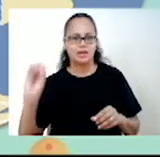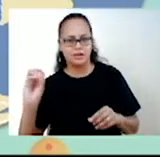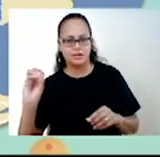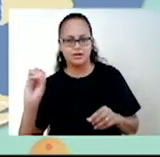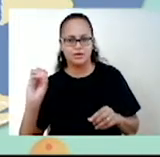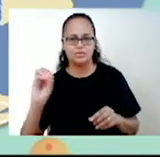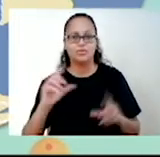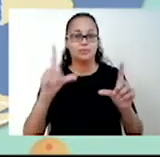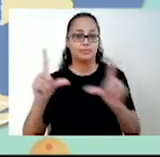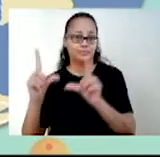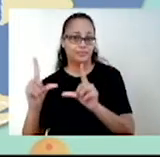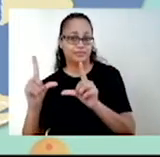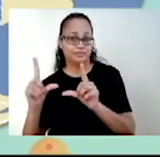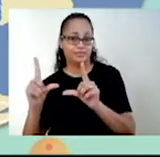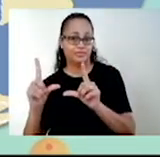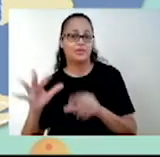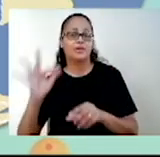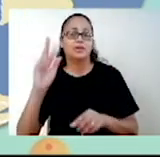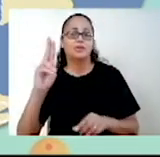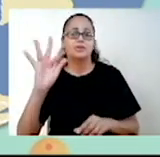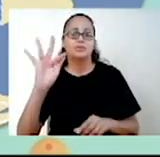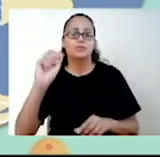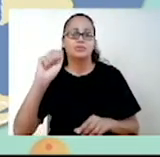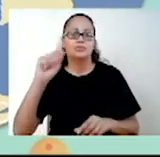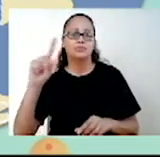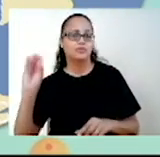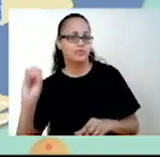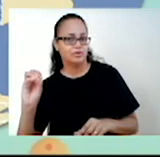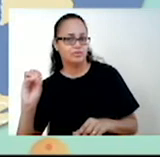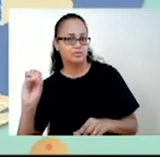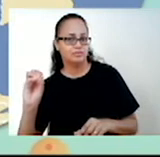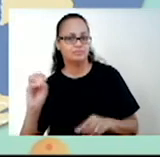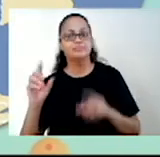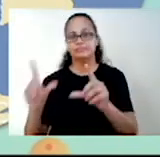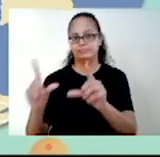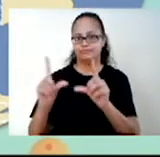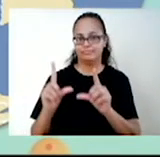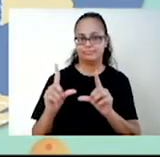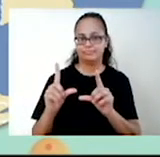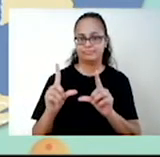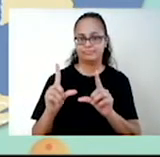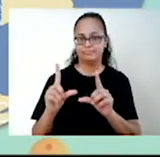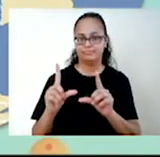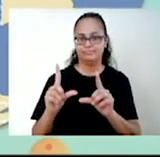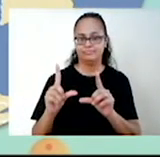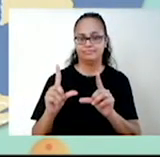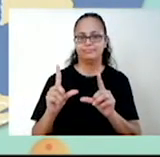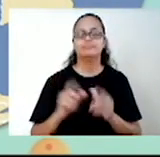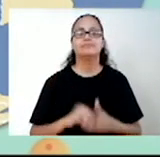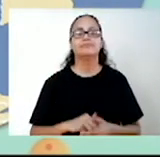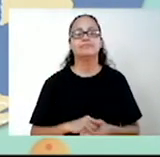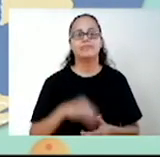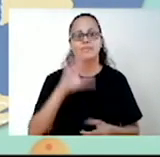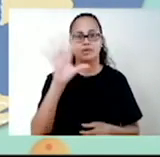Japão, China, Taiwan, o correto é falar tupão. Em torno da Austrália, na Indonésia, Nova Zelândia, leste da